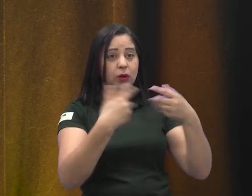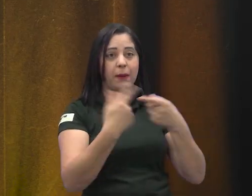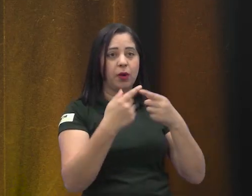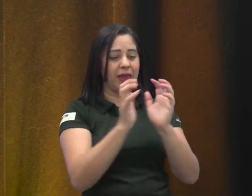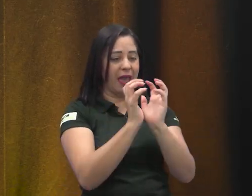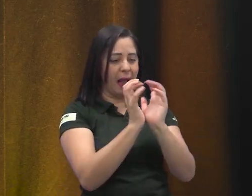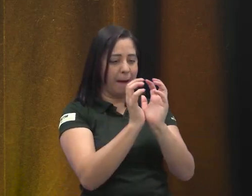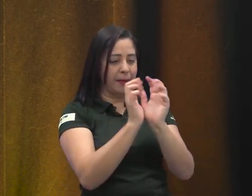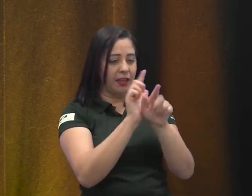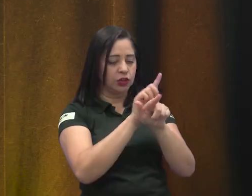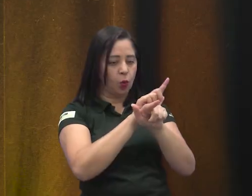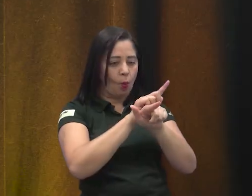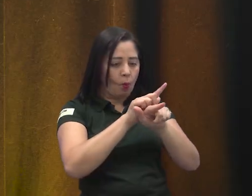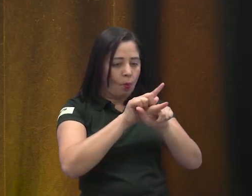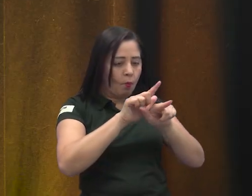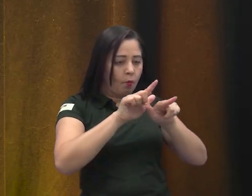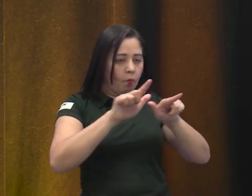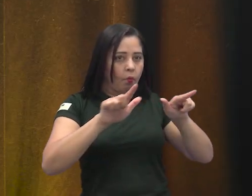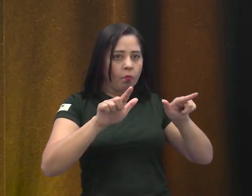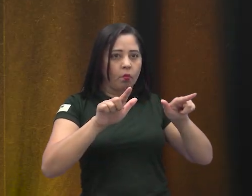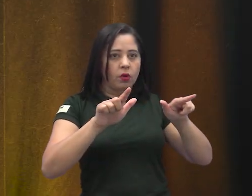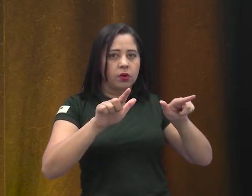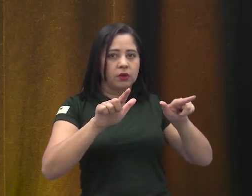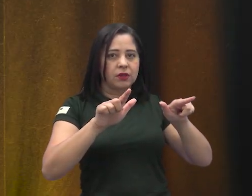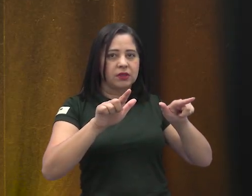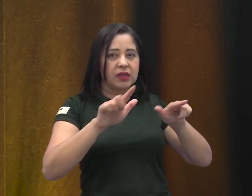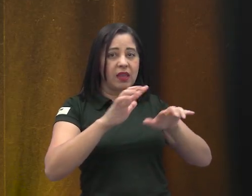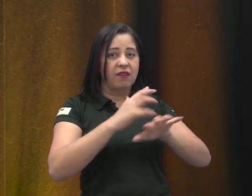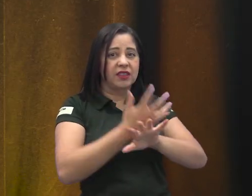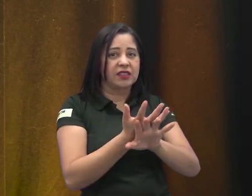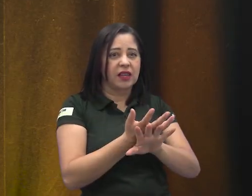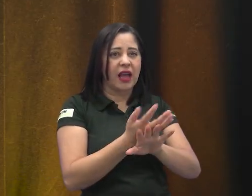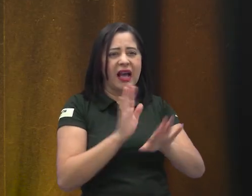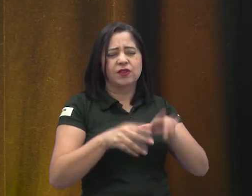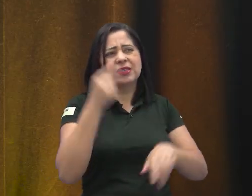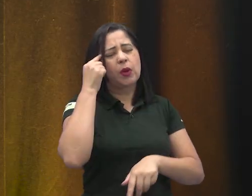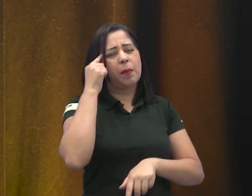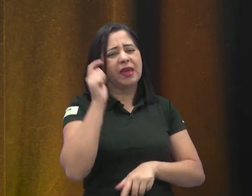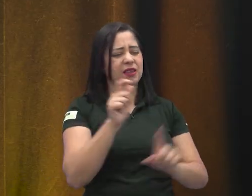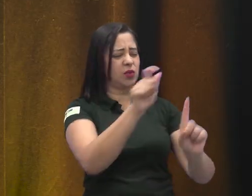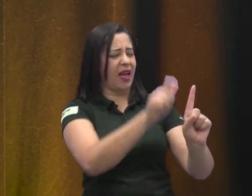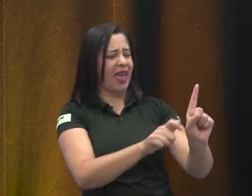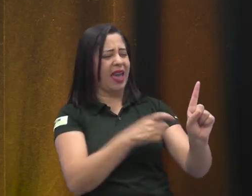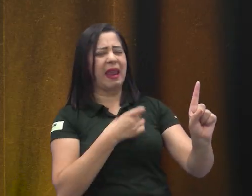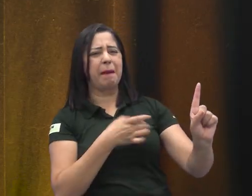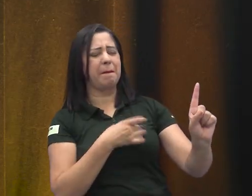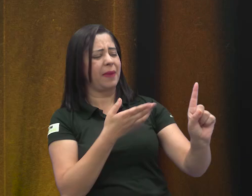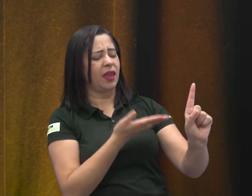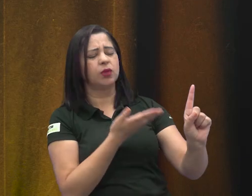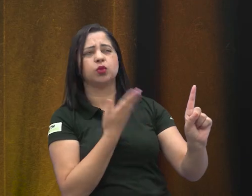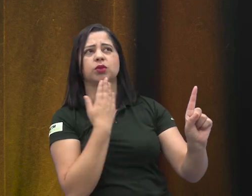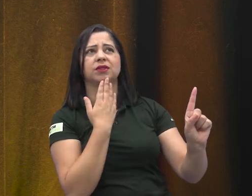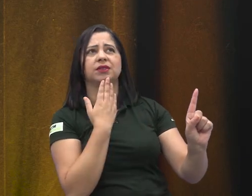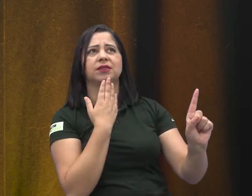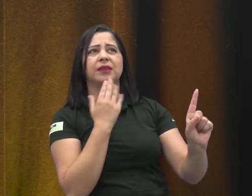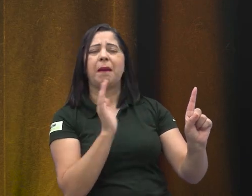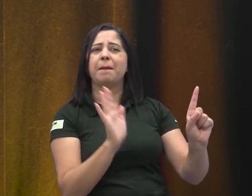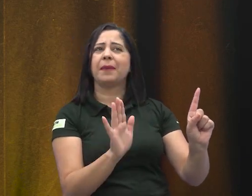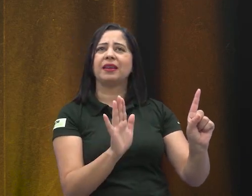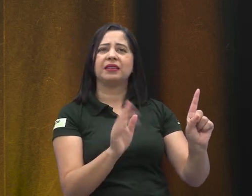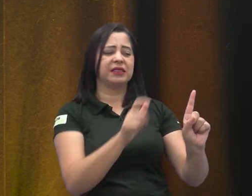vazio, como ela sente. Às vezes eu pensava, será que ela sente medo? Eu falei, mas ela não sabe mais nada.